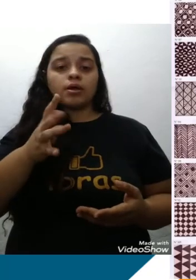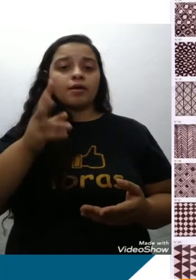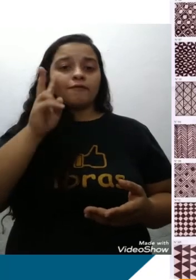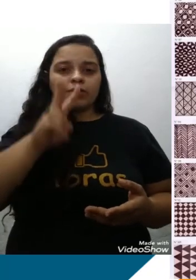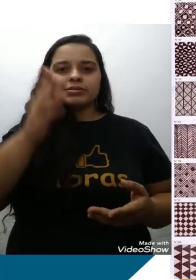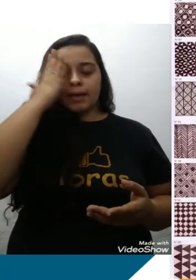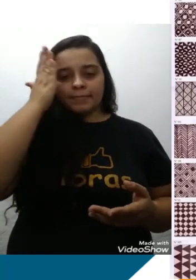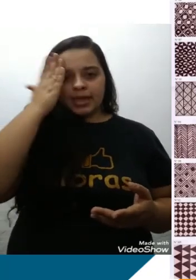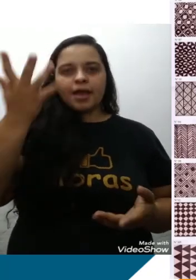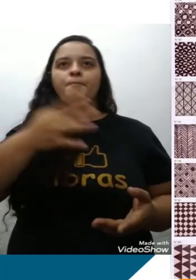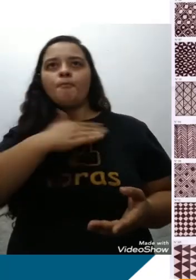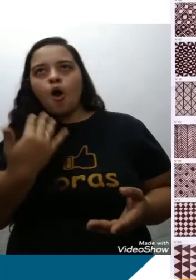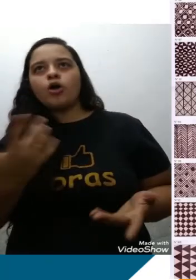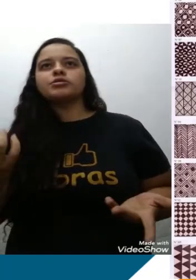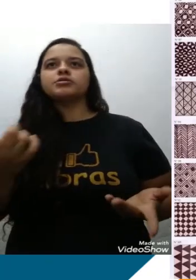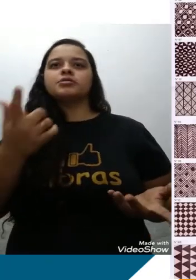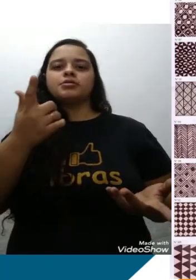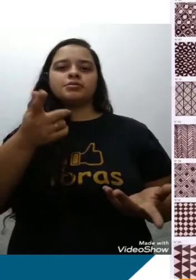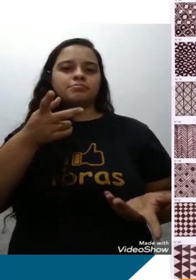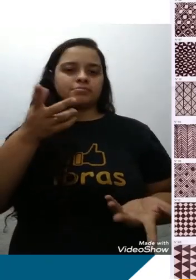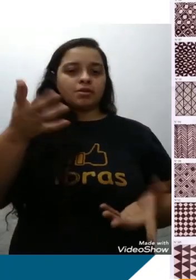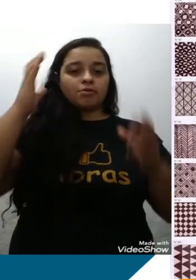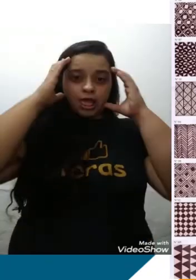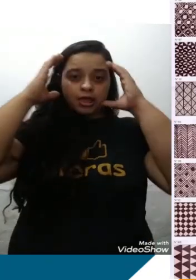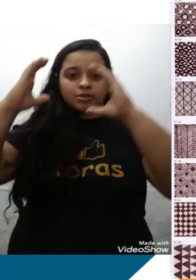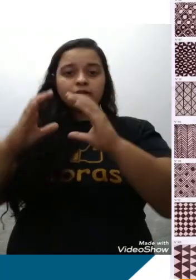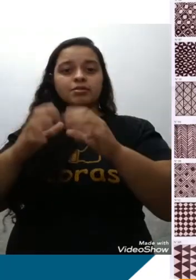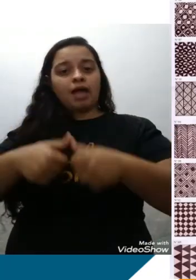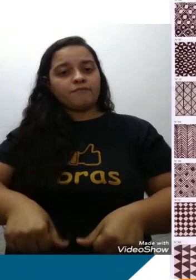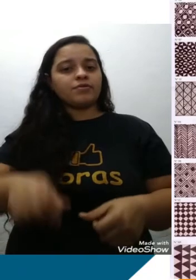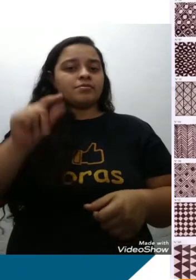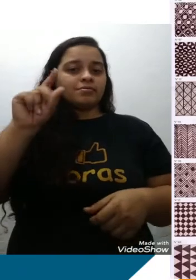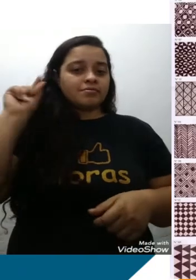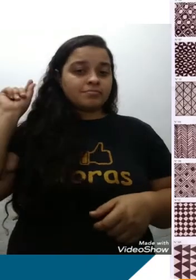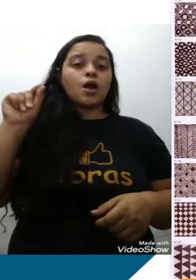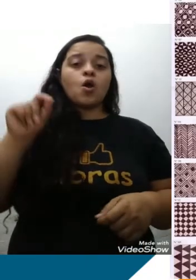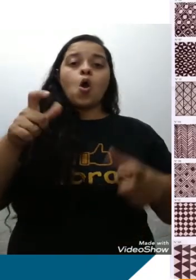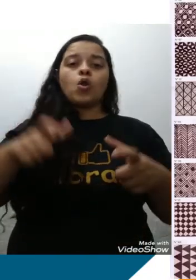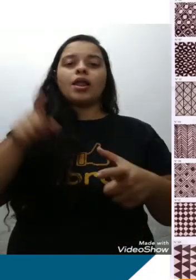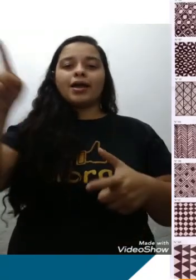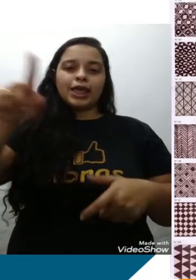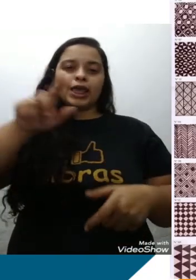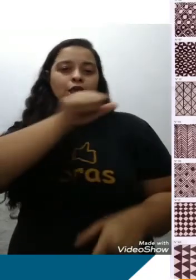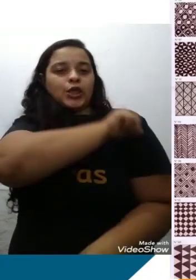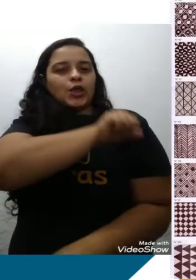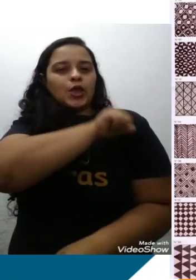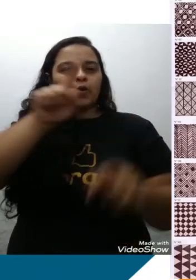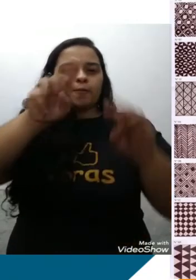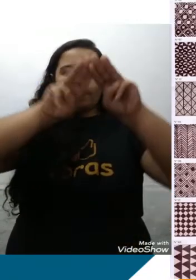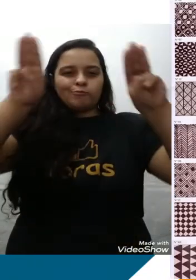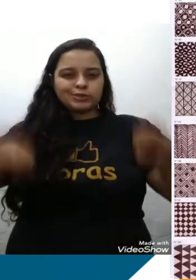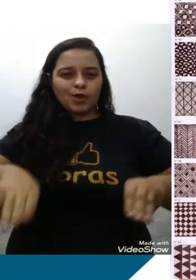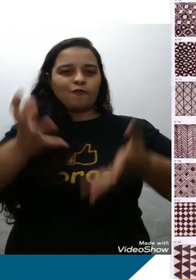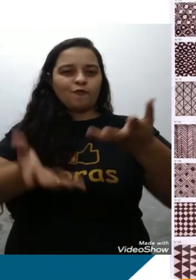muito importante, né, a gente está brincando aqui com morte e renascimento da Luzia, porque o crânio da Luzia estava exposto no Museu Nacional do Rio de Janeiro,